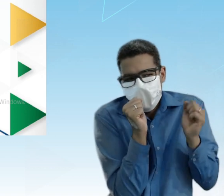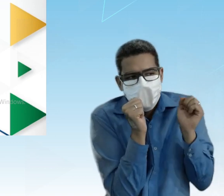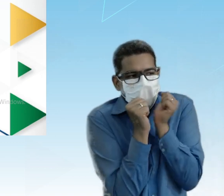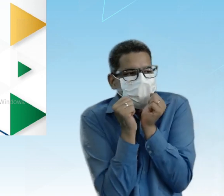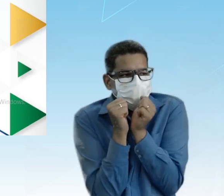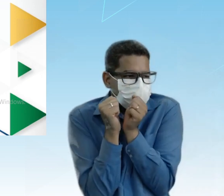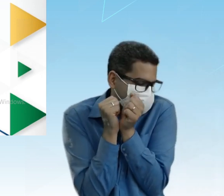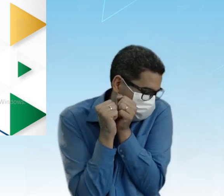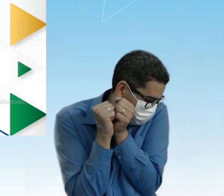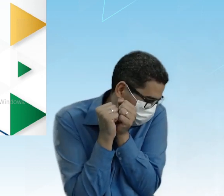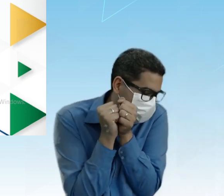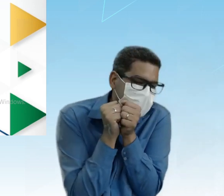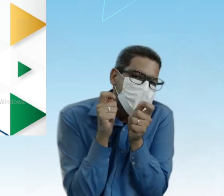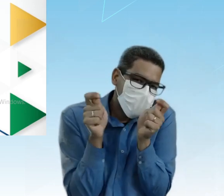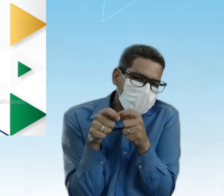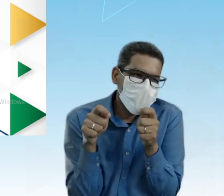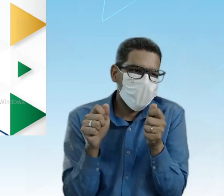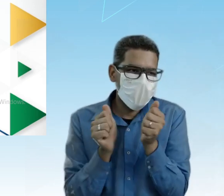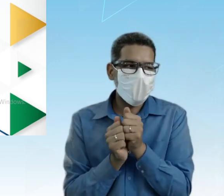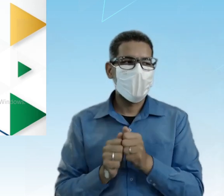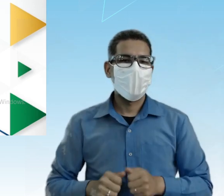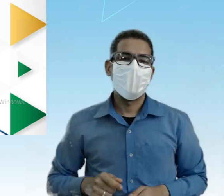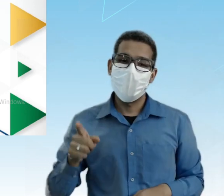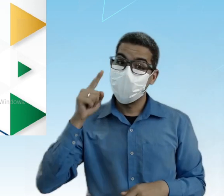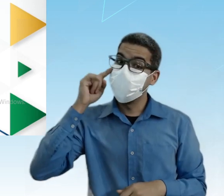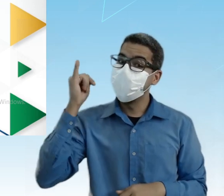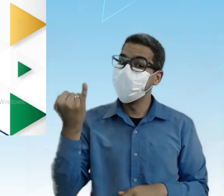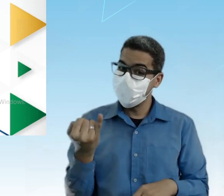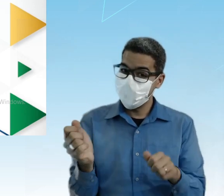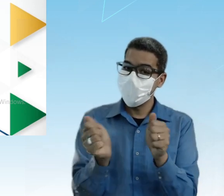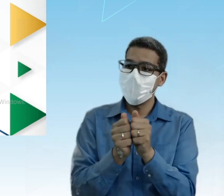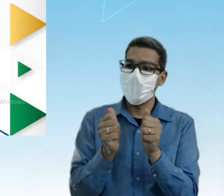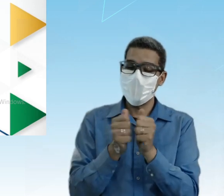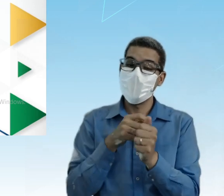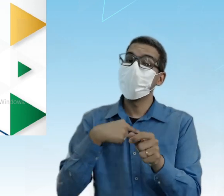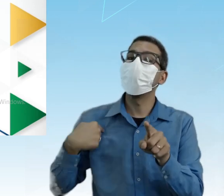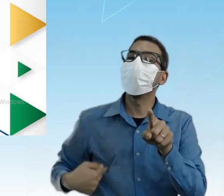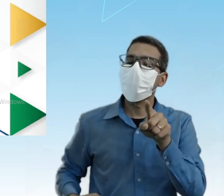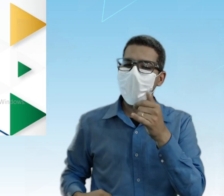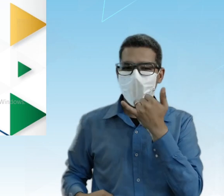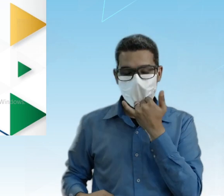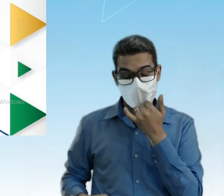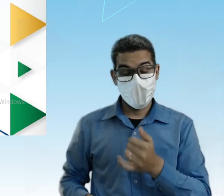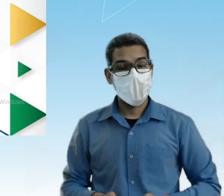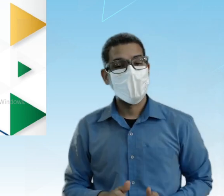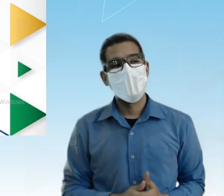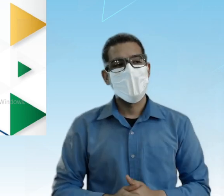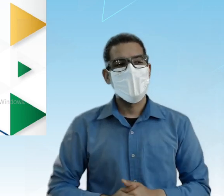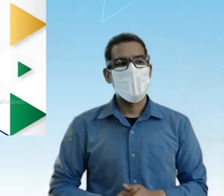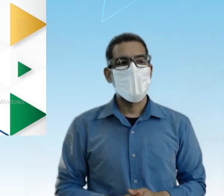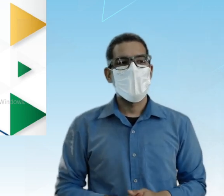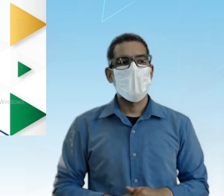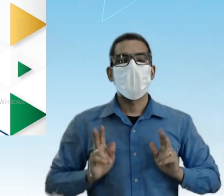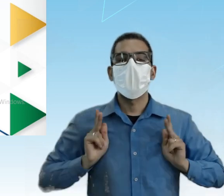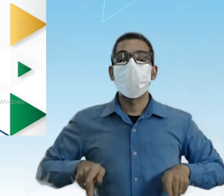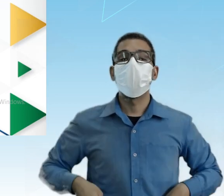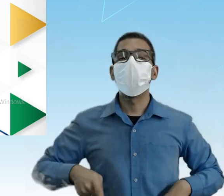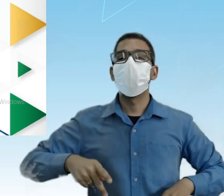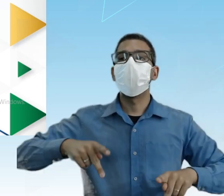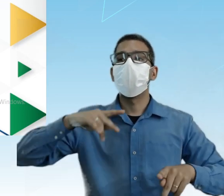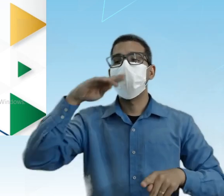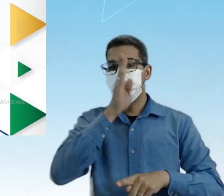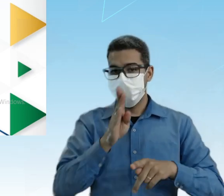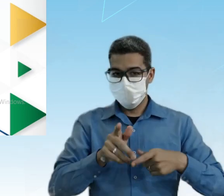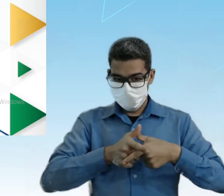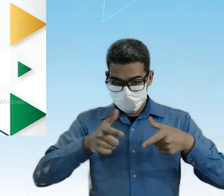amores. Japão que eu diga, né? Então vamos lá, China que eu diga. População brasileira, opa, cresceu